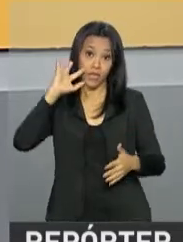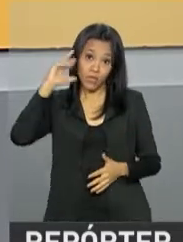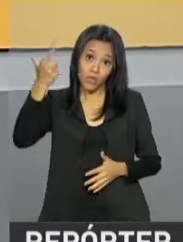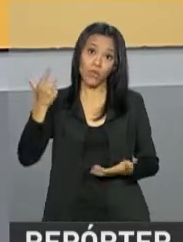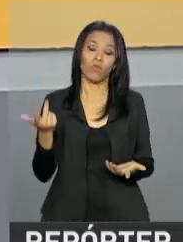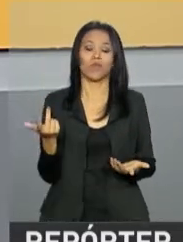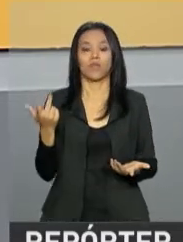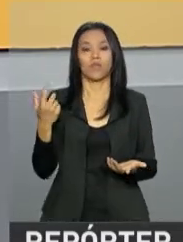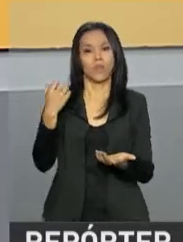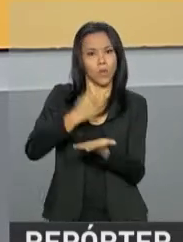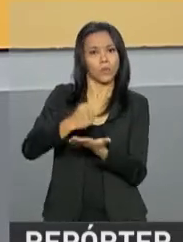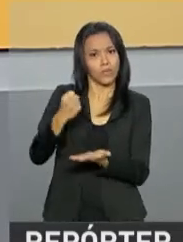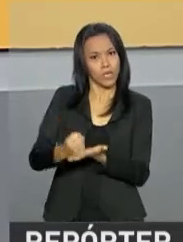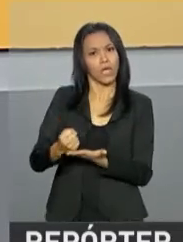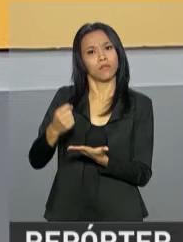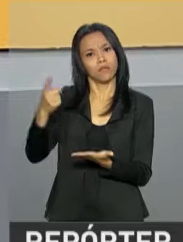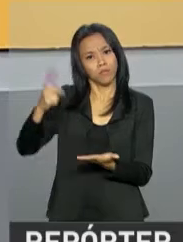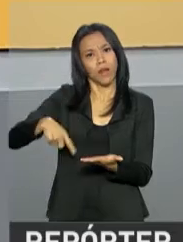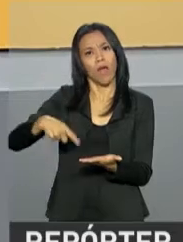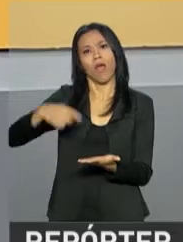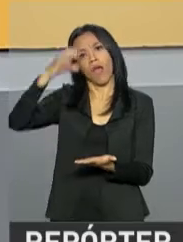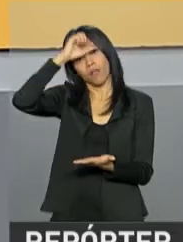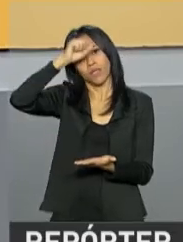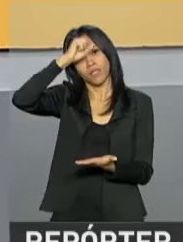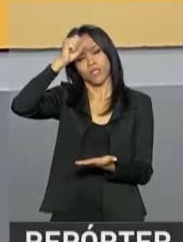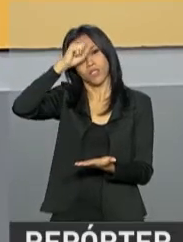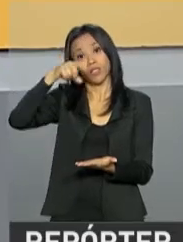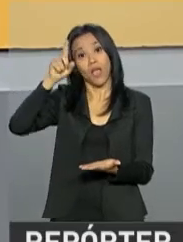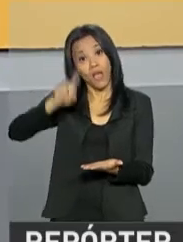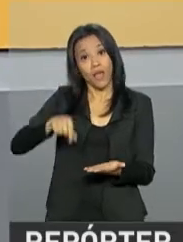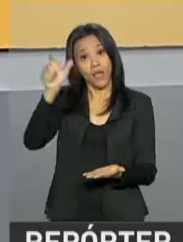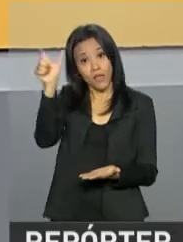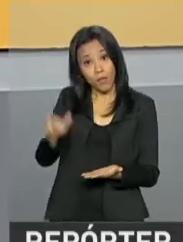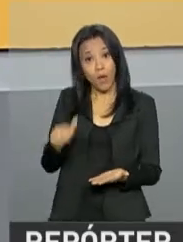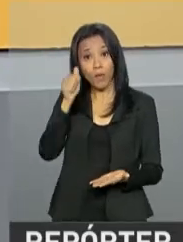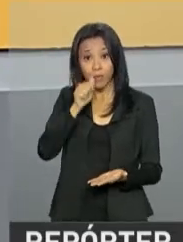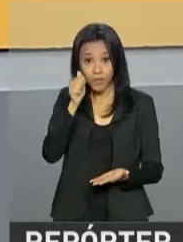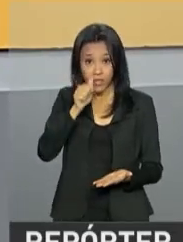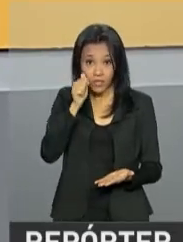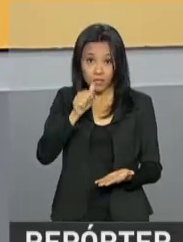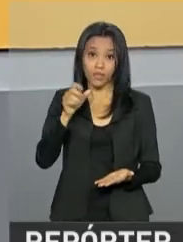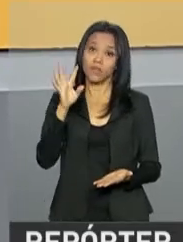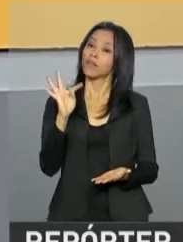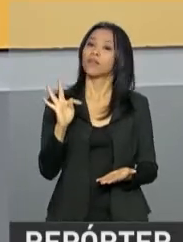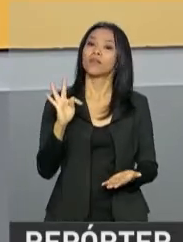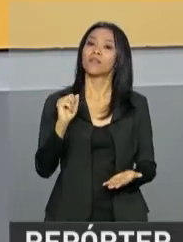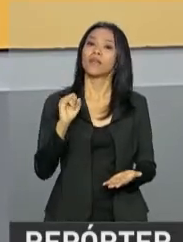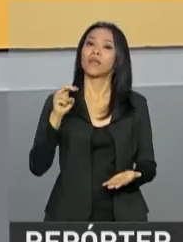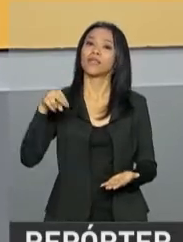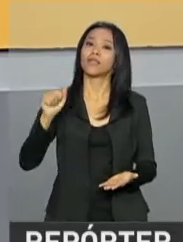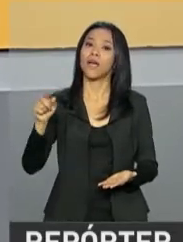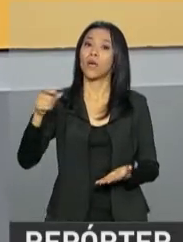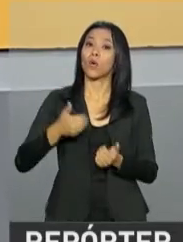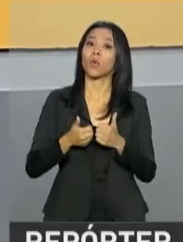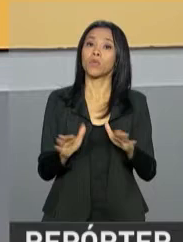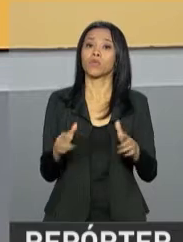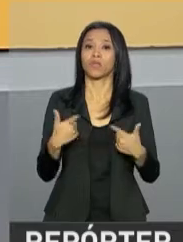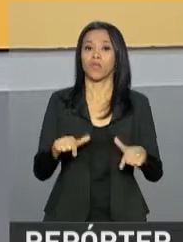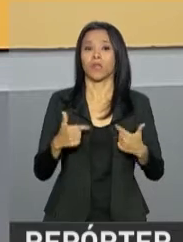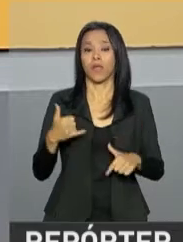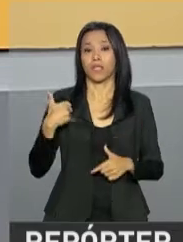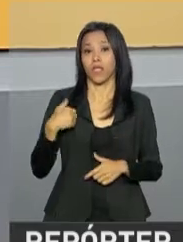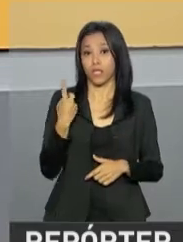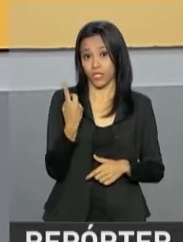passam a trabalhar como jovens aprendizes foi o que aconteceu com a tainá ela começou a trabalhar aos 15 anos e por isso precisou